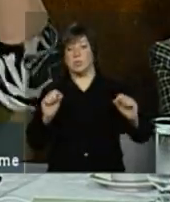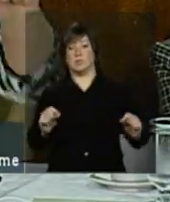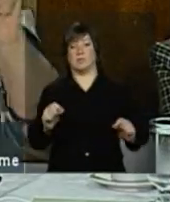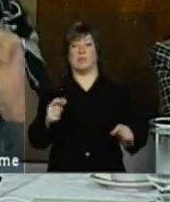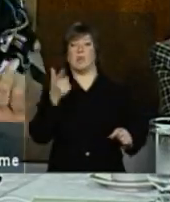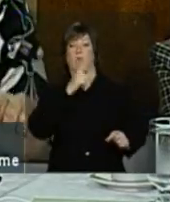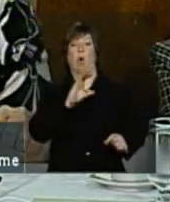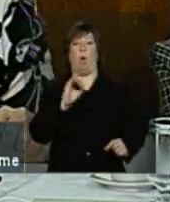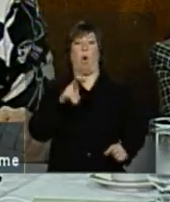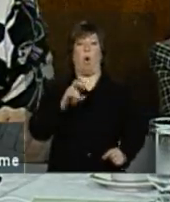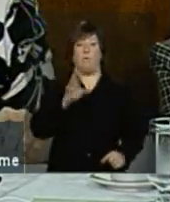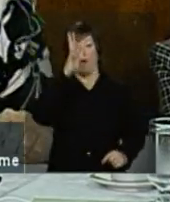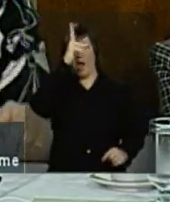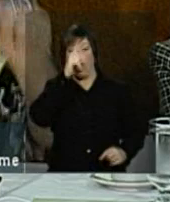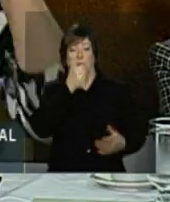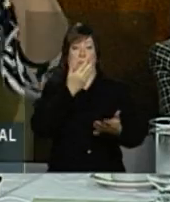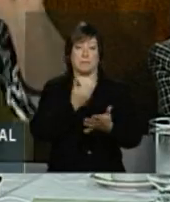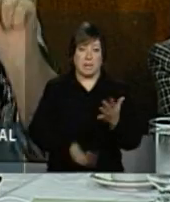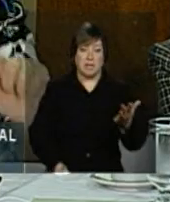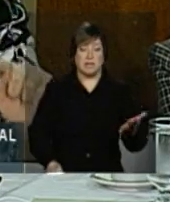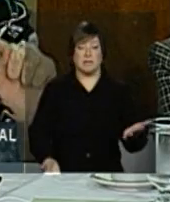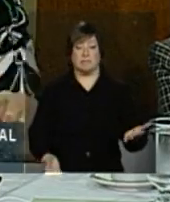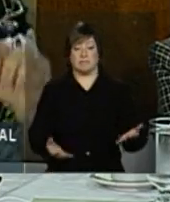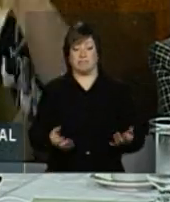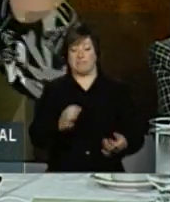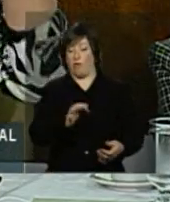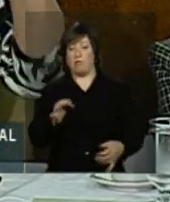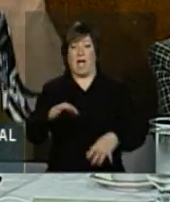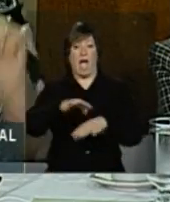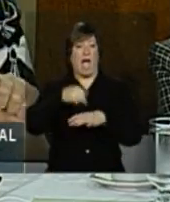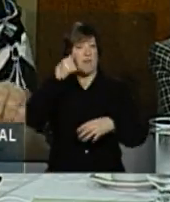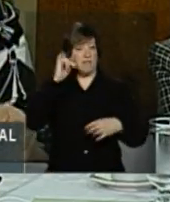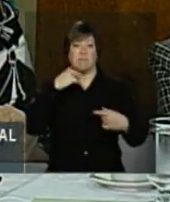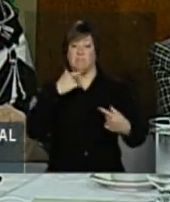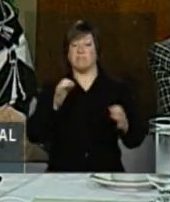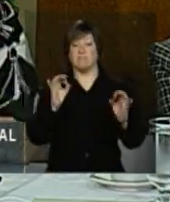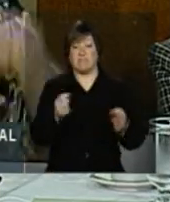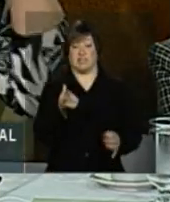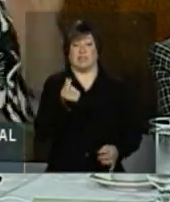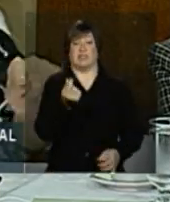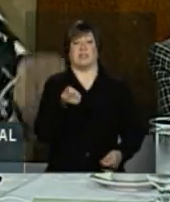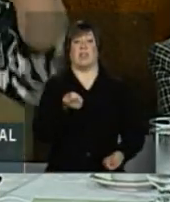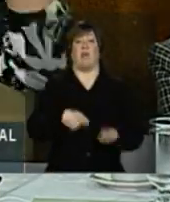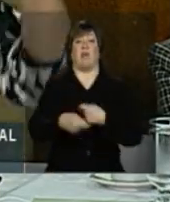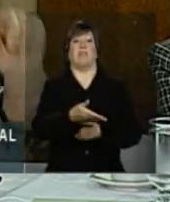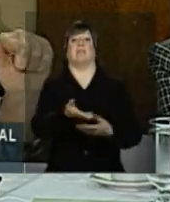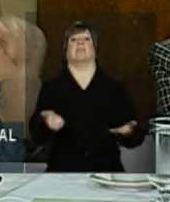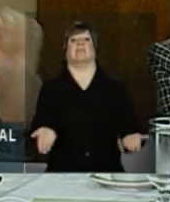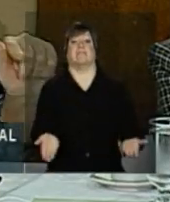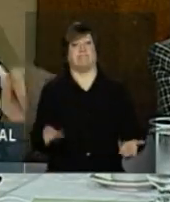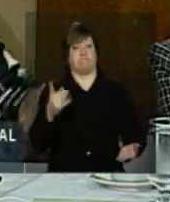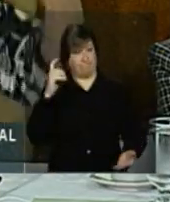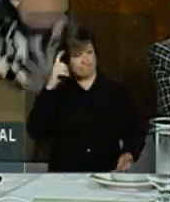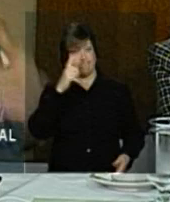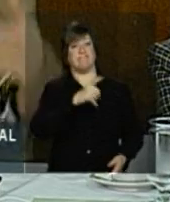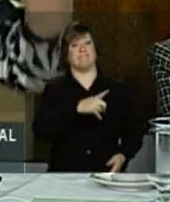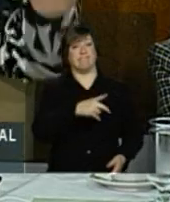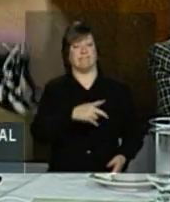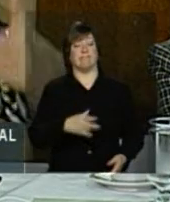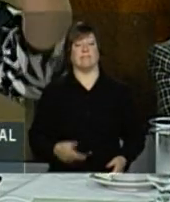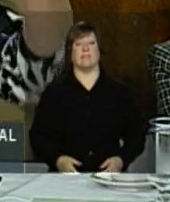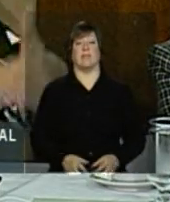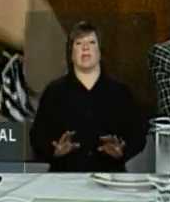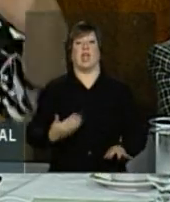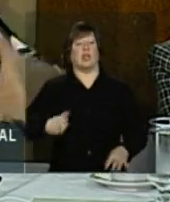ovos perdeu um meio de acesso à leite perdeu um meio de acesso à carne perder um meio de renda de fazer queijo e assim por diante portanto